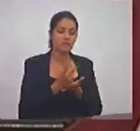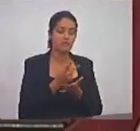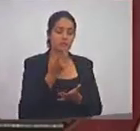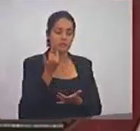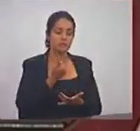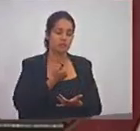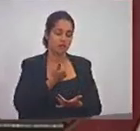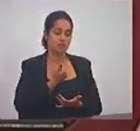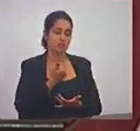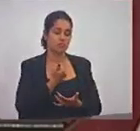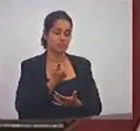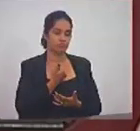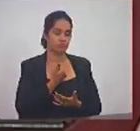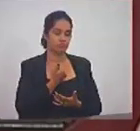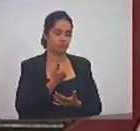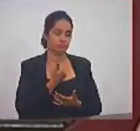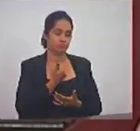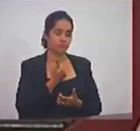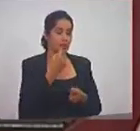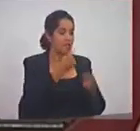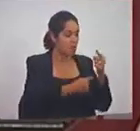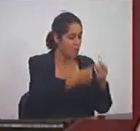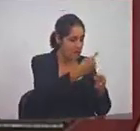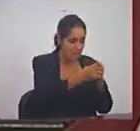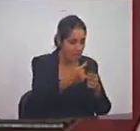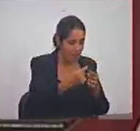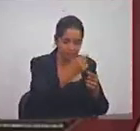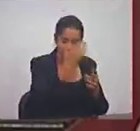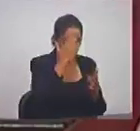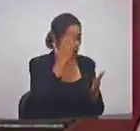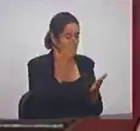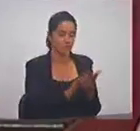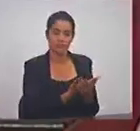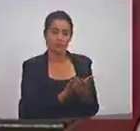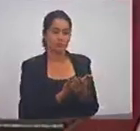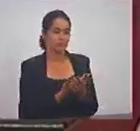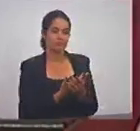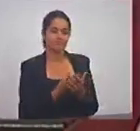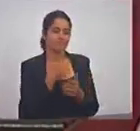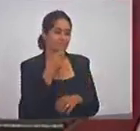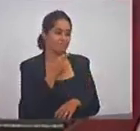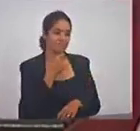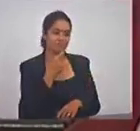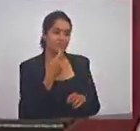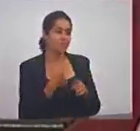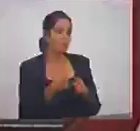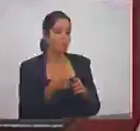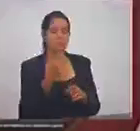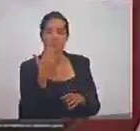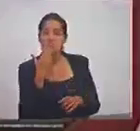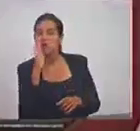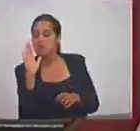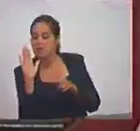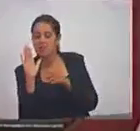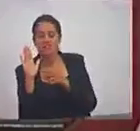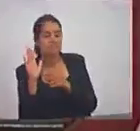É o que ouvimos nas ruas sobre o discreto, como eu já disse, no geral, em campanha, ninguém acredita mais em ninguém, o bom se torna